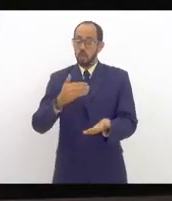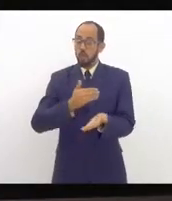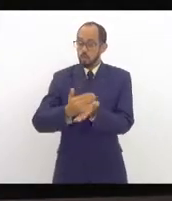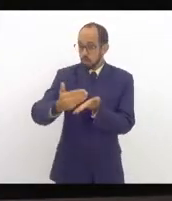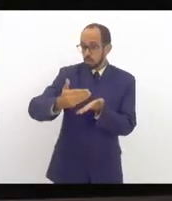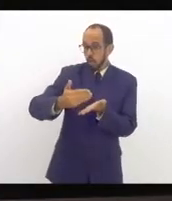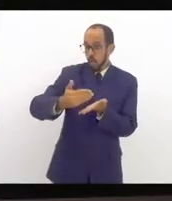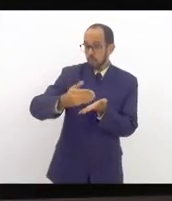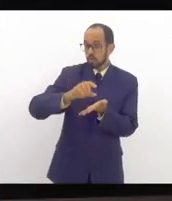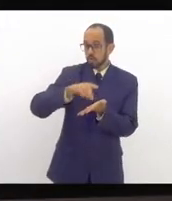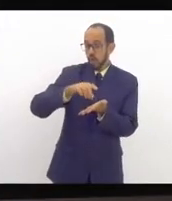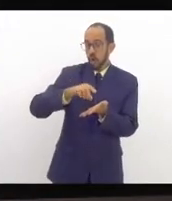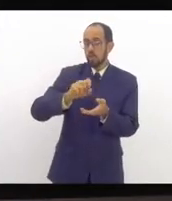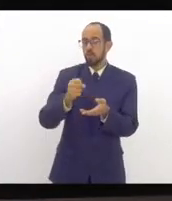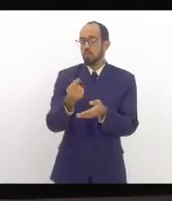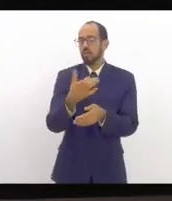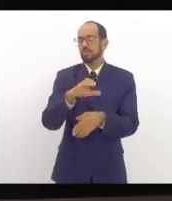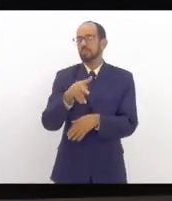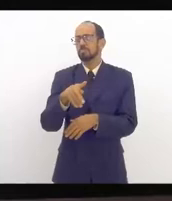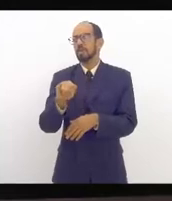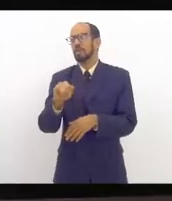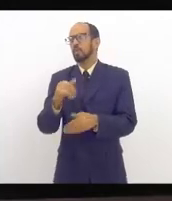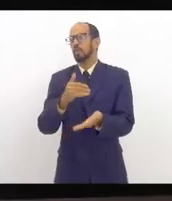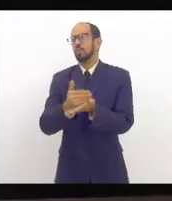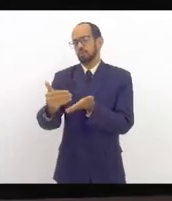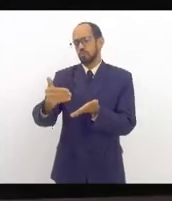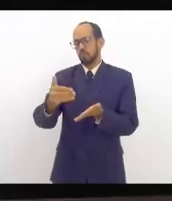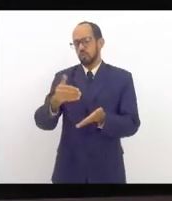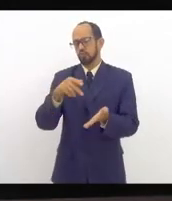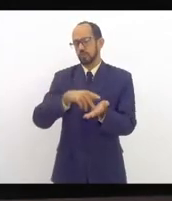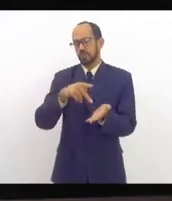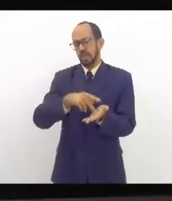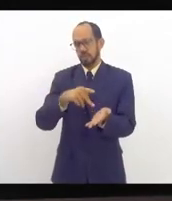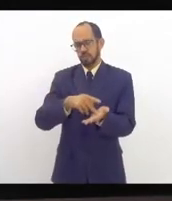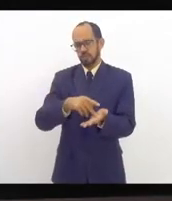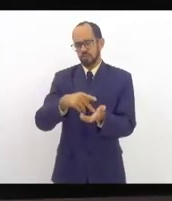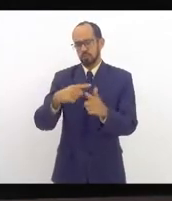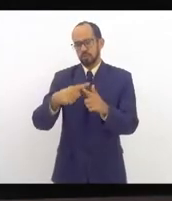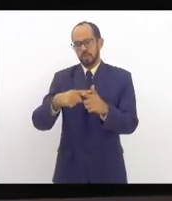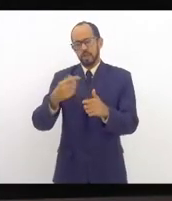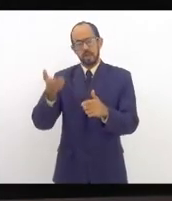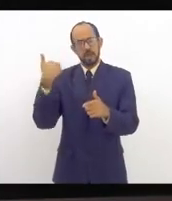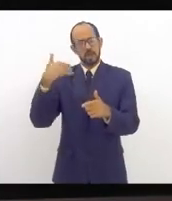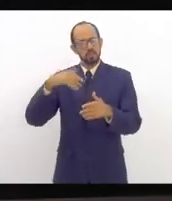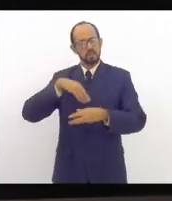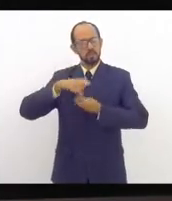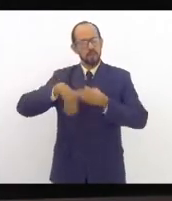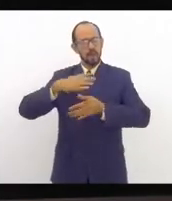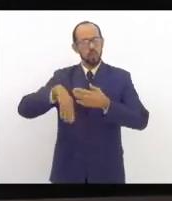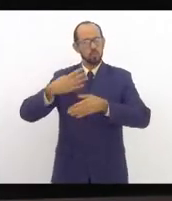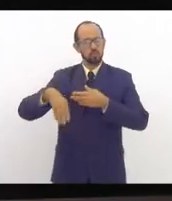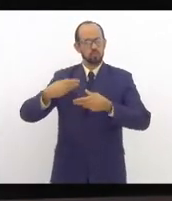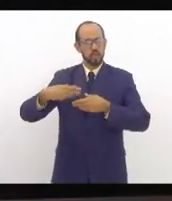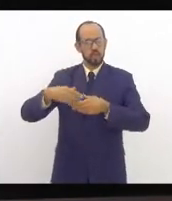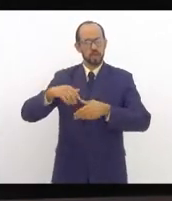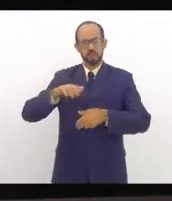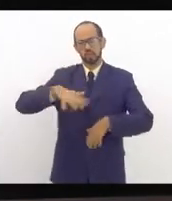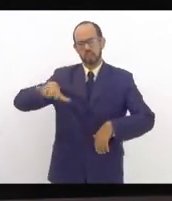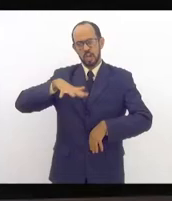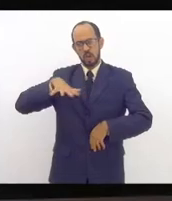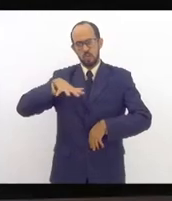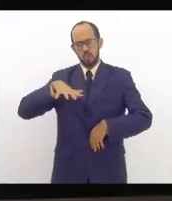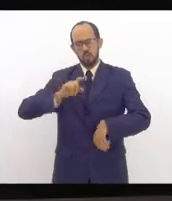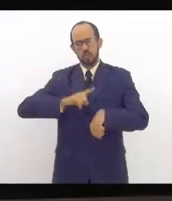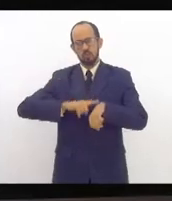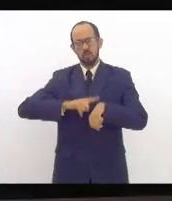quando a CPI foi instalada que até então o caos era generalizado E durante o período da CPI